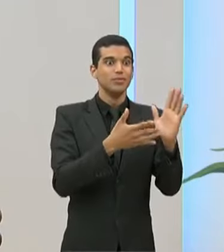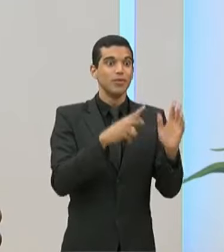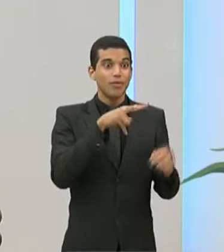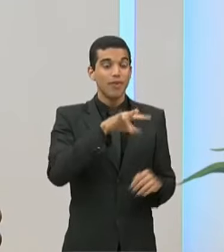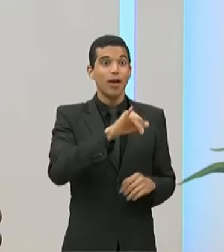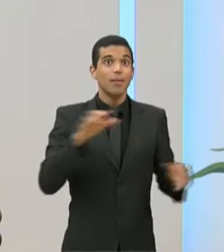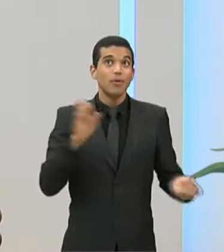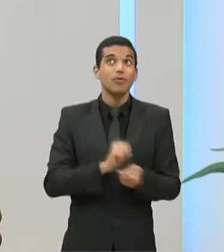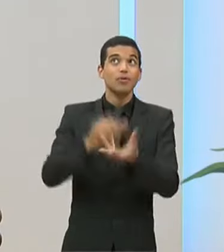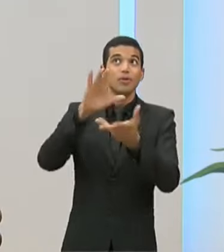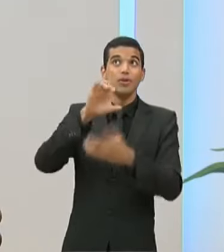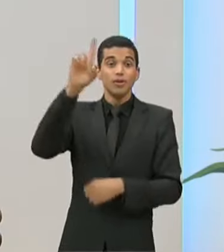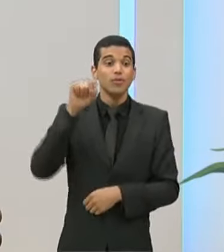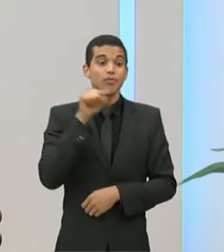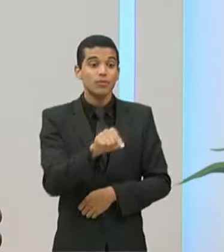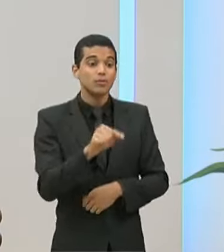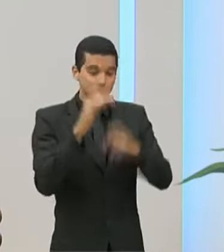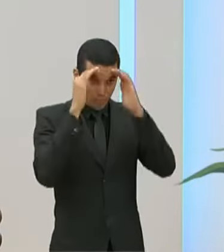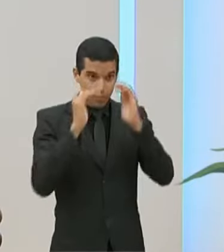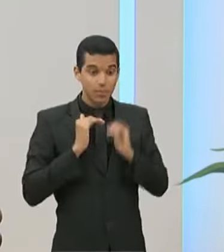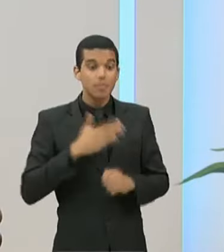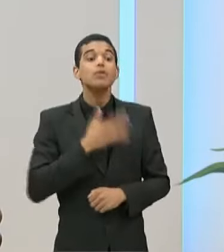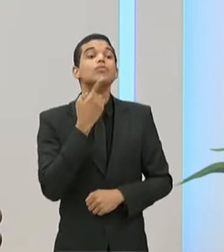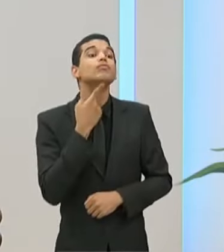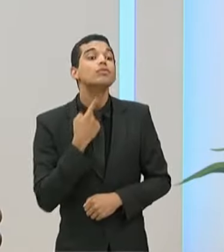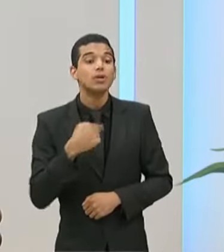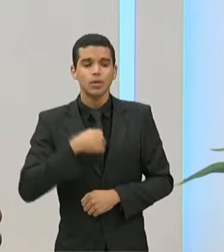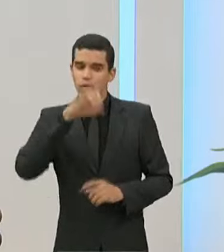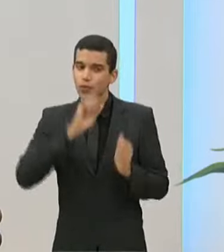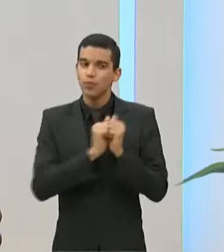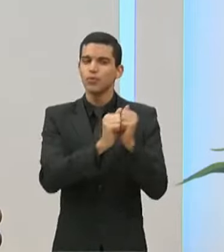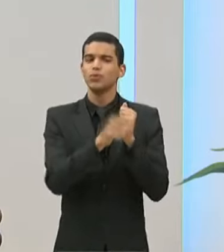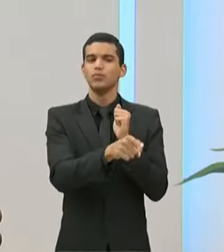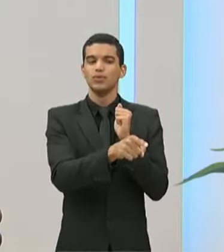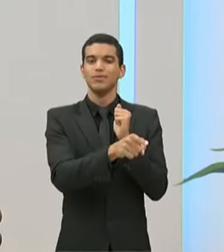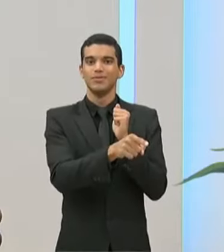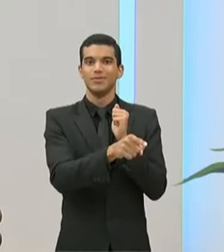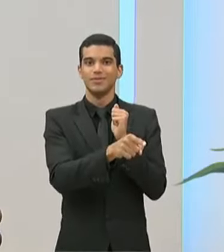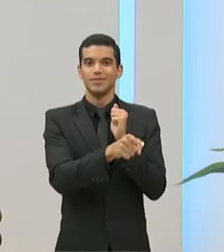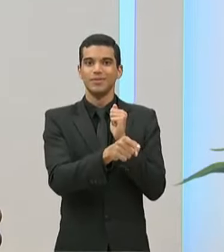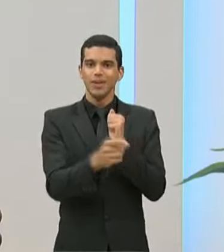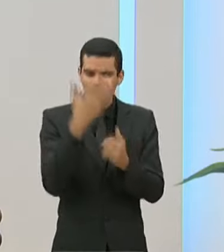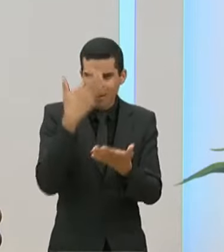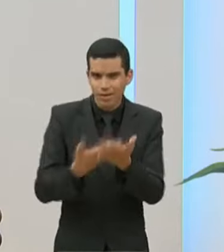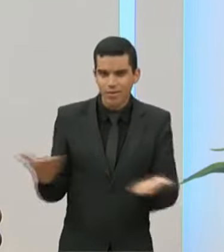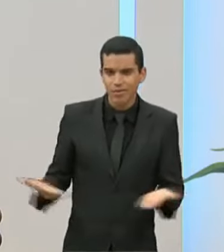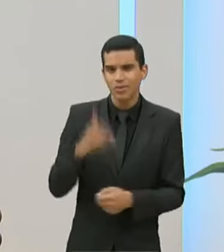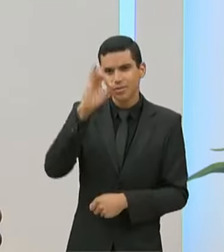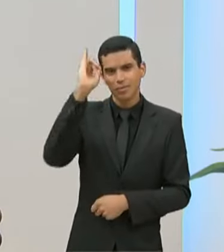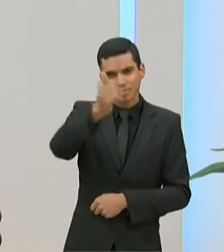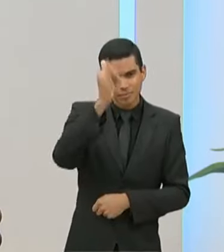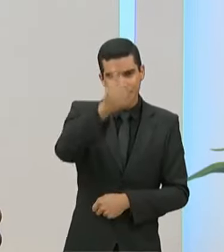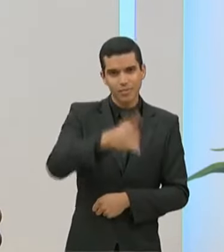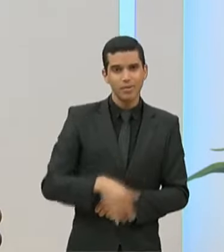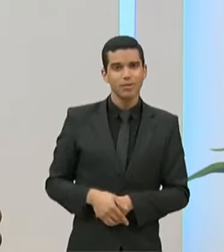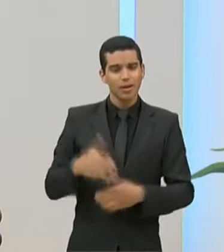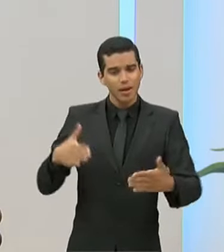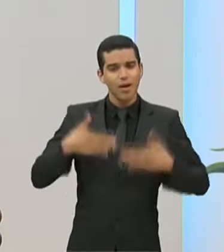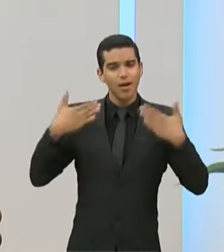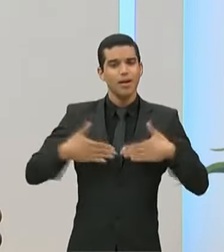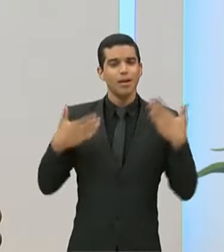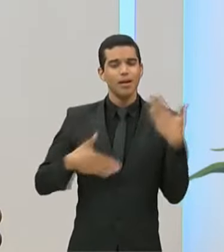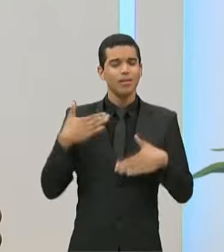minha vontade e eu vou estar com você. Receba essa palavra da parte de Deus. Anime